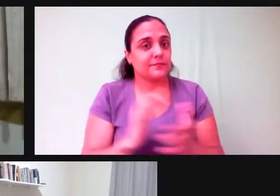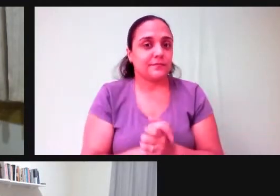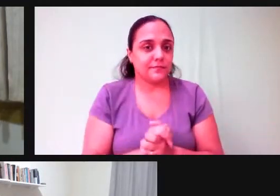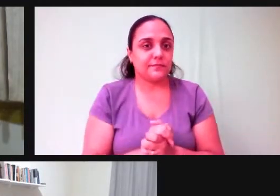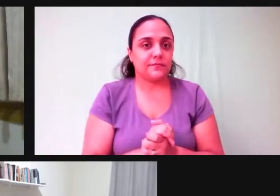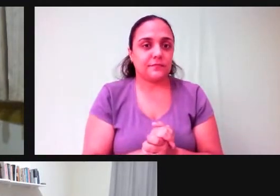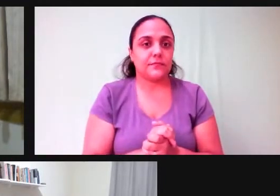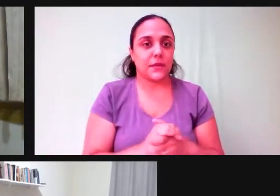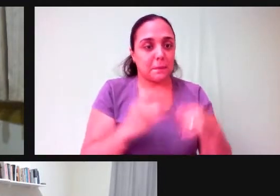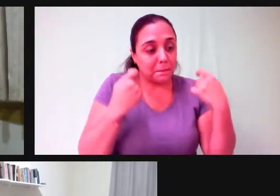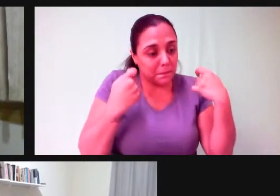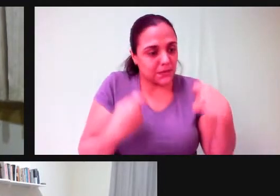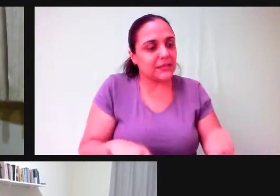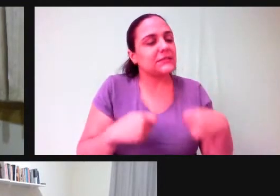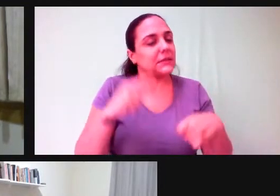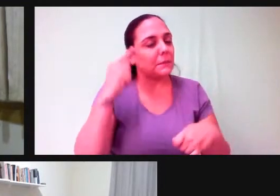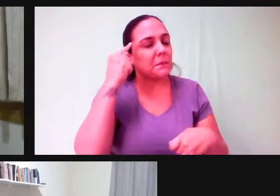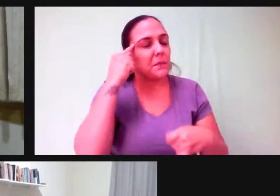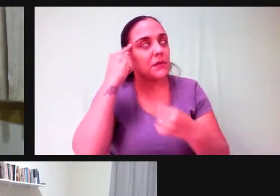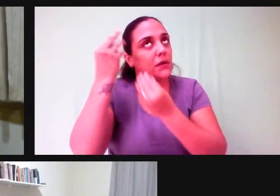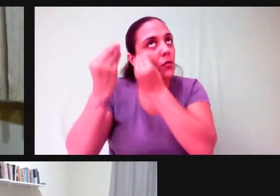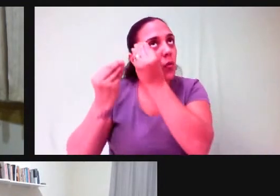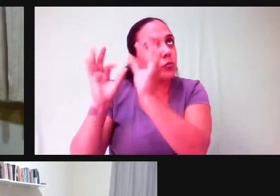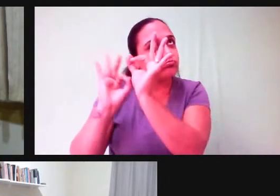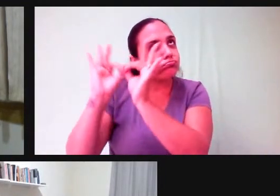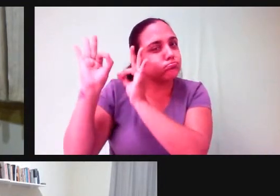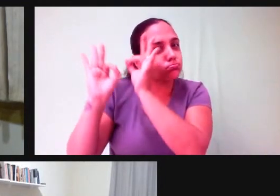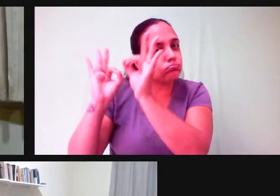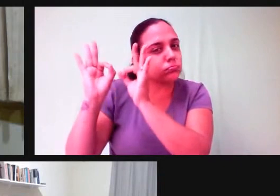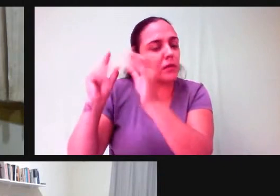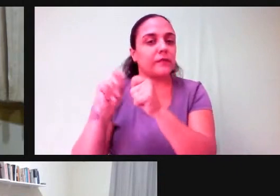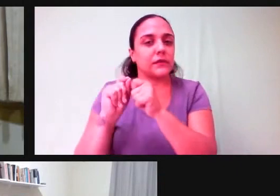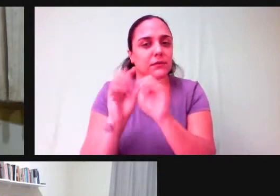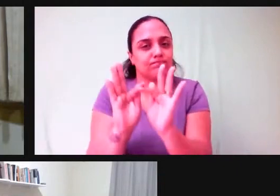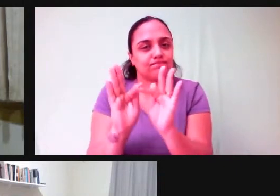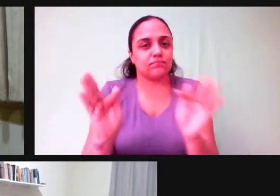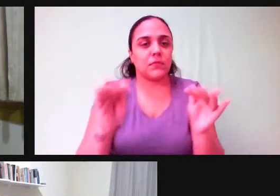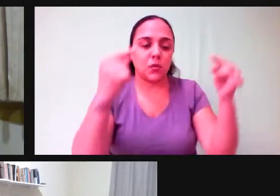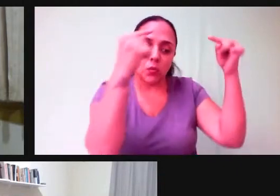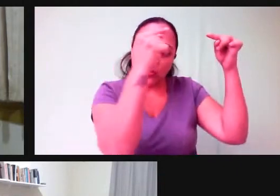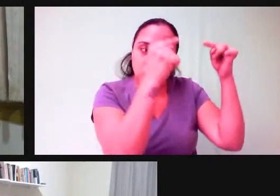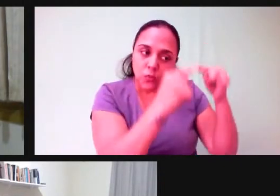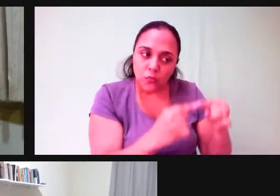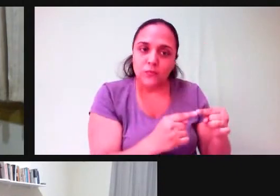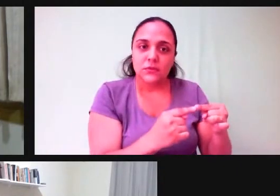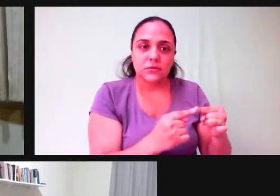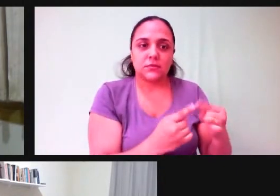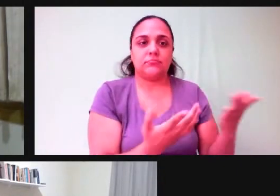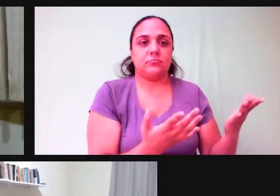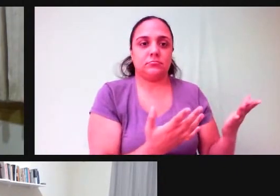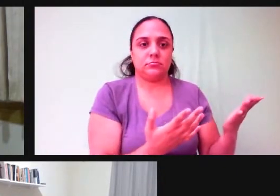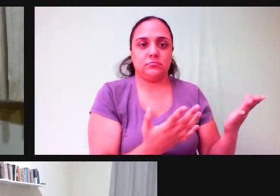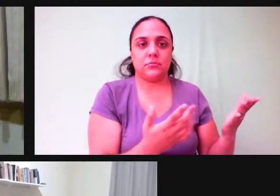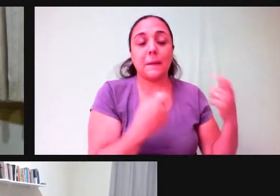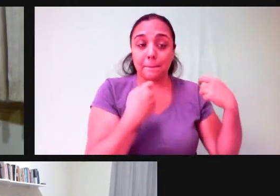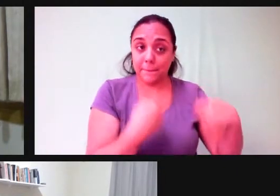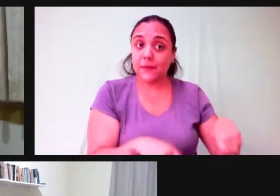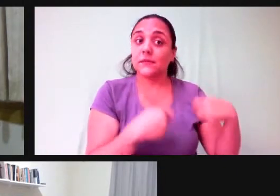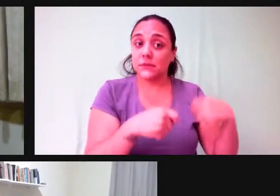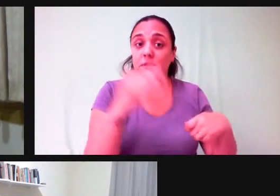pessoas. Então, é um desafio grande, né, que a gente tem, do ponto de vista econômico, mas a gente